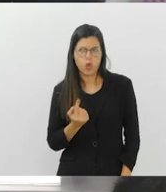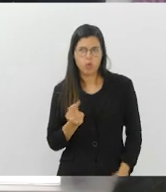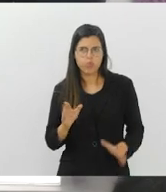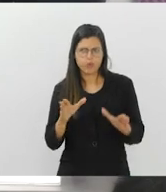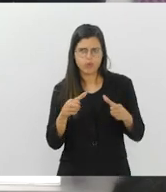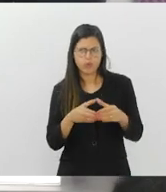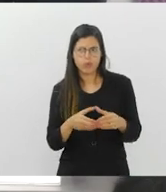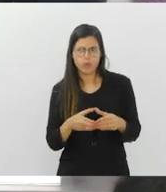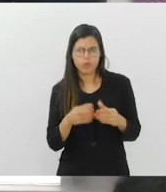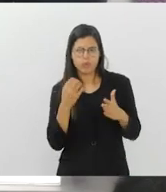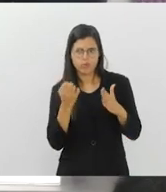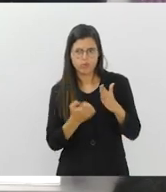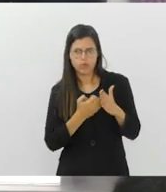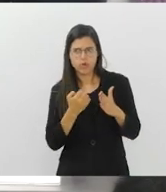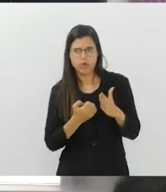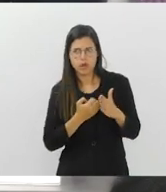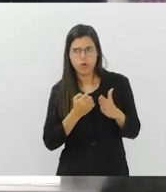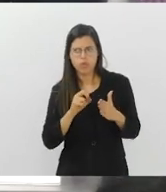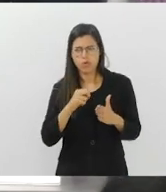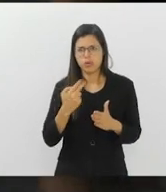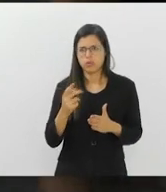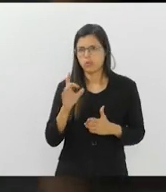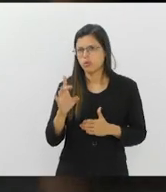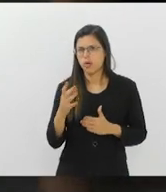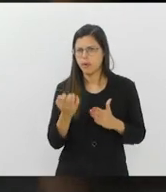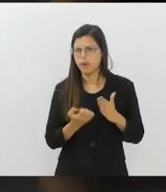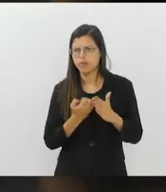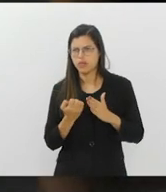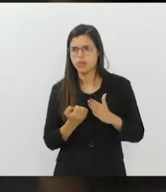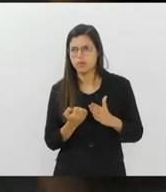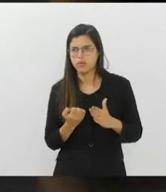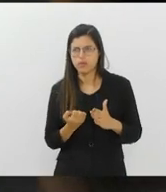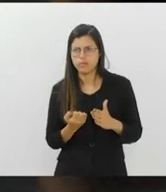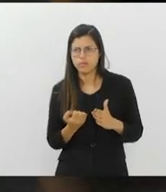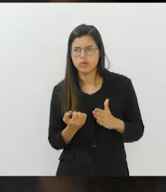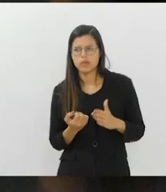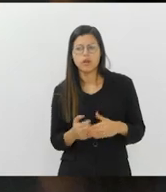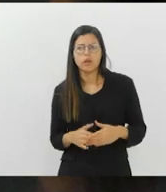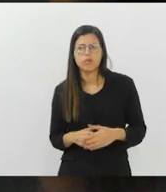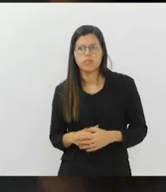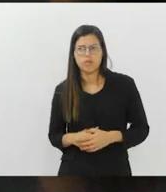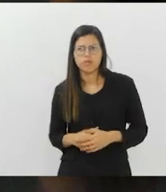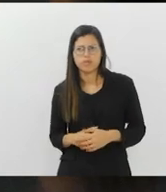de empresarial ou só empresarial? As operadoras têm plano